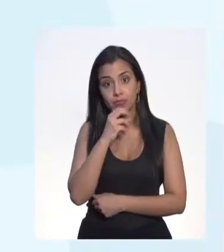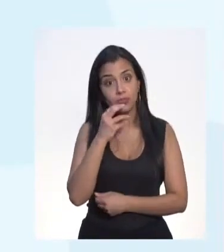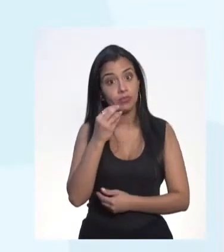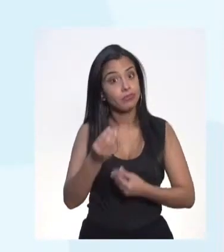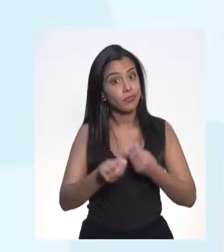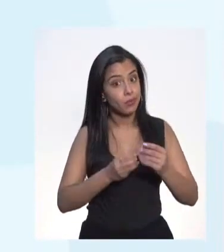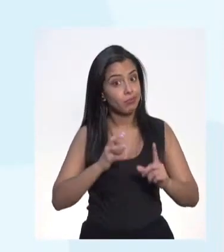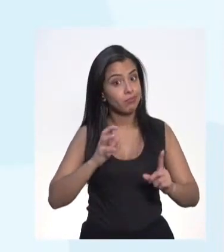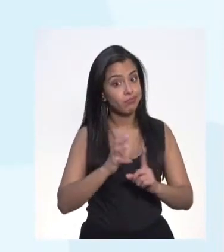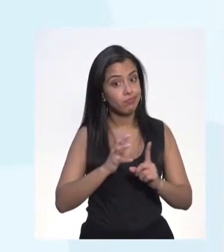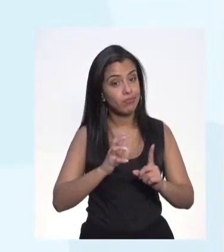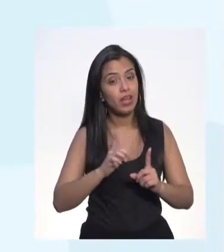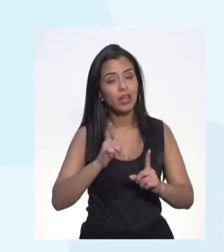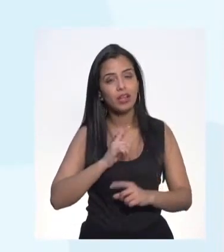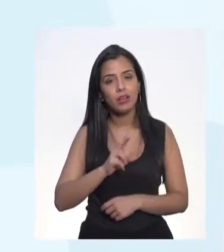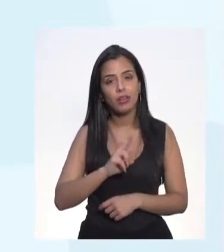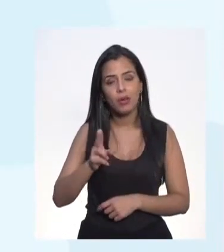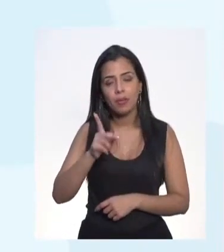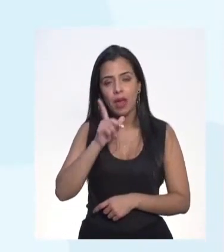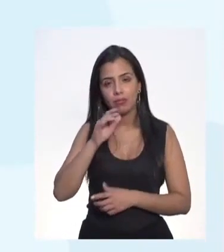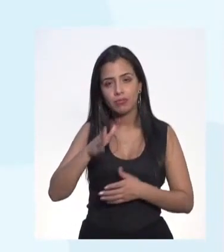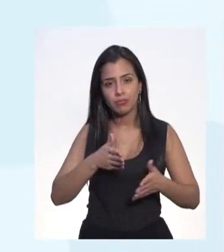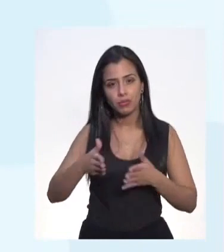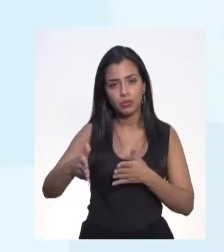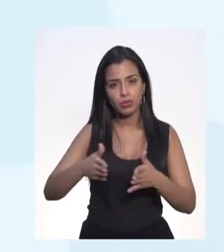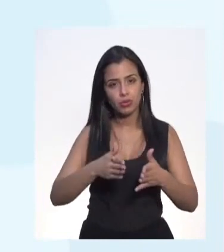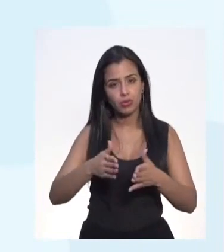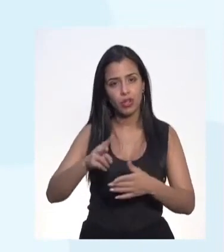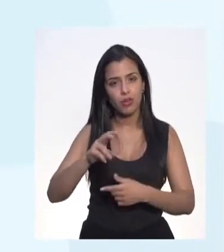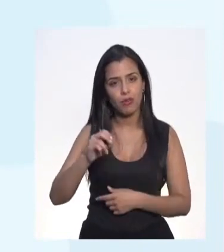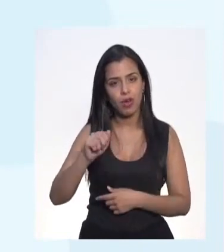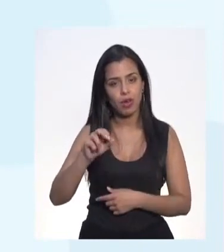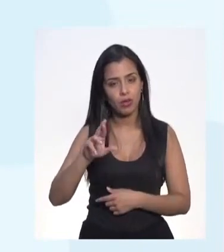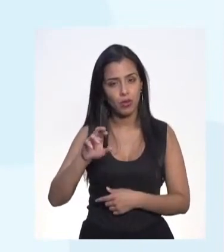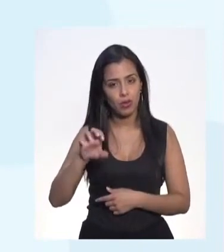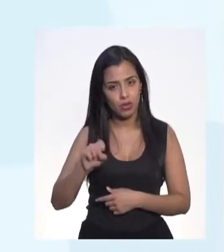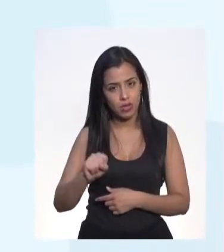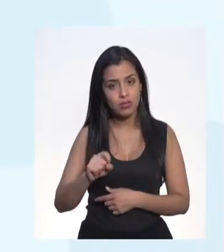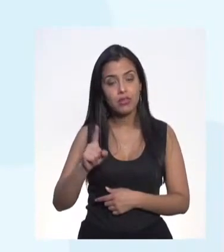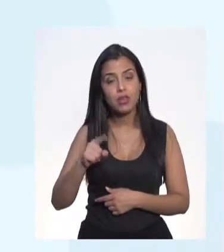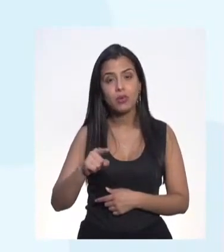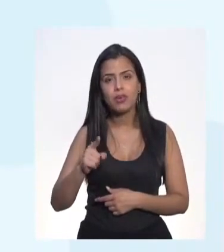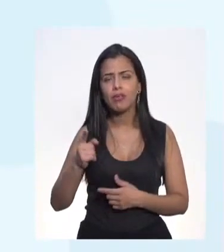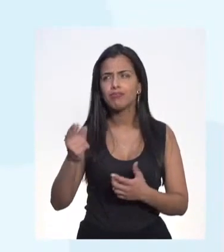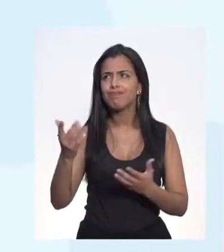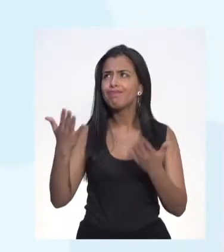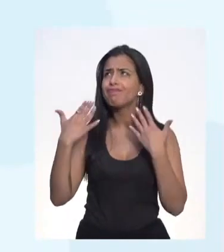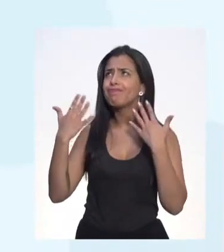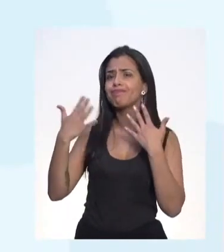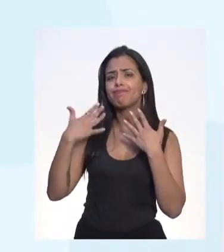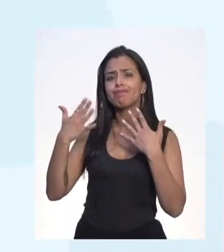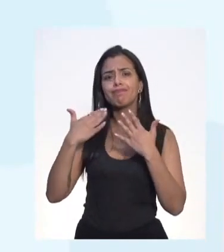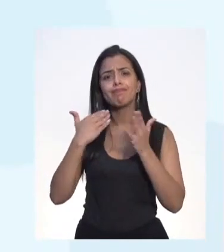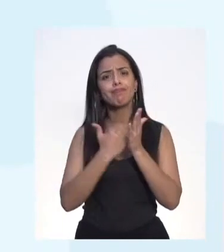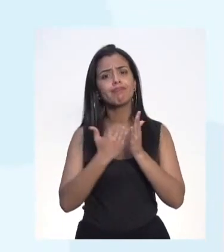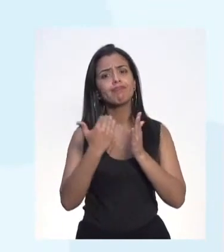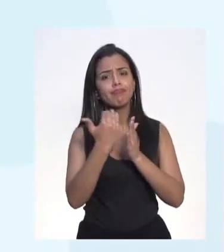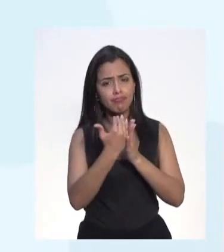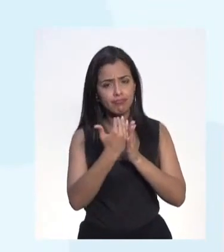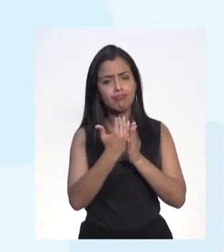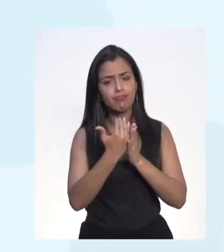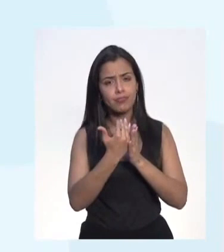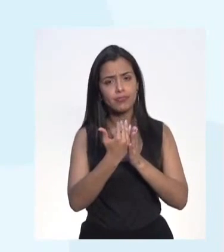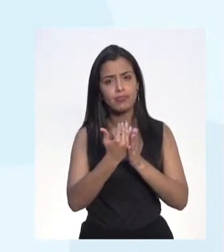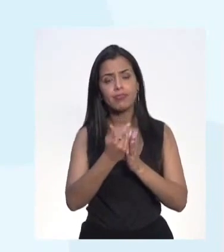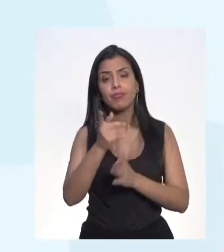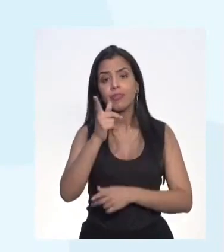rios voadores, que é aquela umidade que nós temos no ar excessivamente, né, com uma grande quantidade de